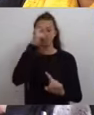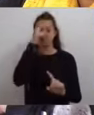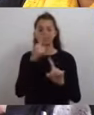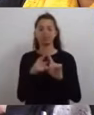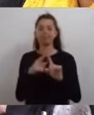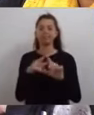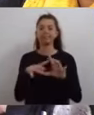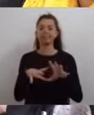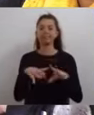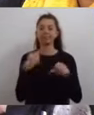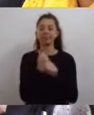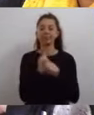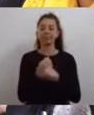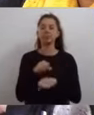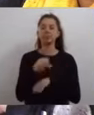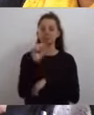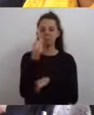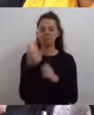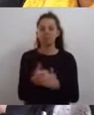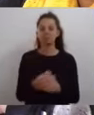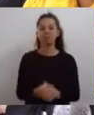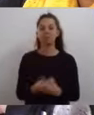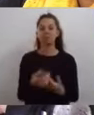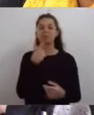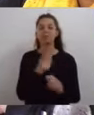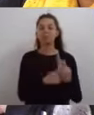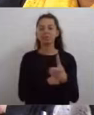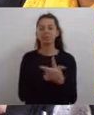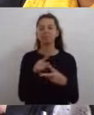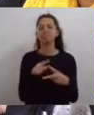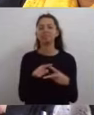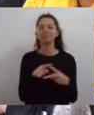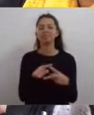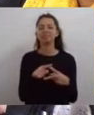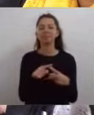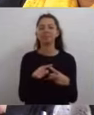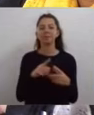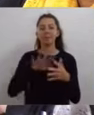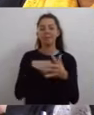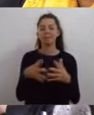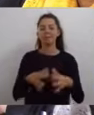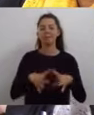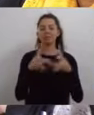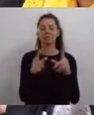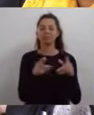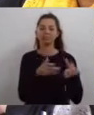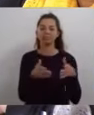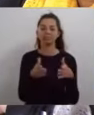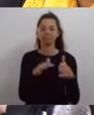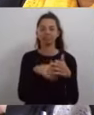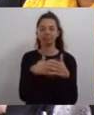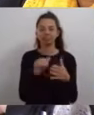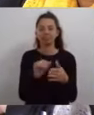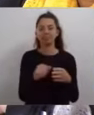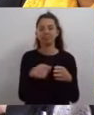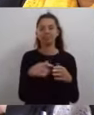serviços. Deixamos assim duas questões finais. Que necessidades de concretização do Plano de Desenvolvimento Estratégico foram identificadas que justificaram a nova